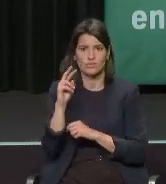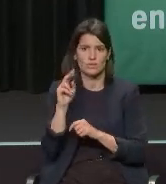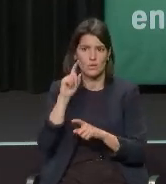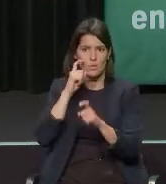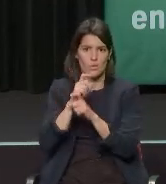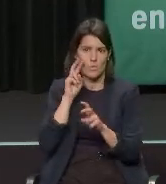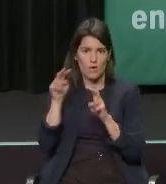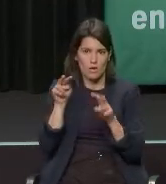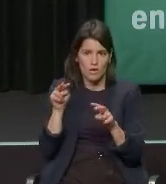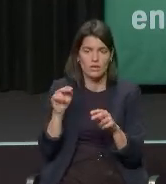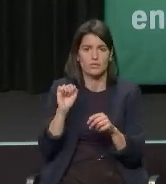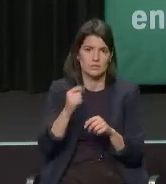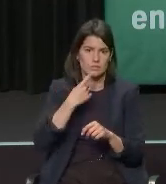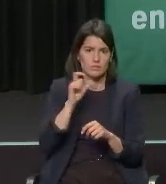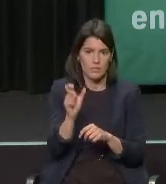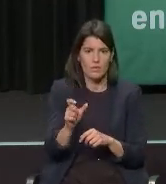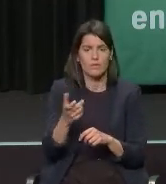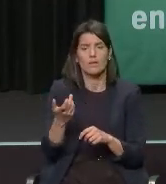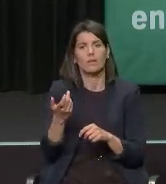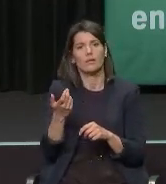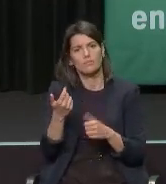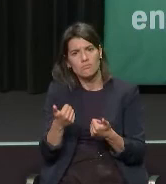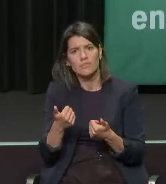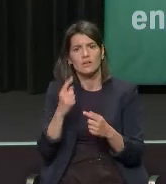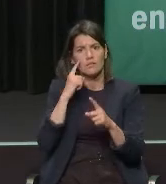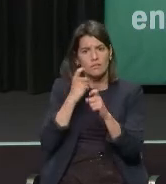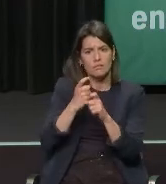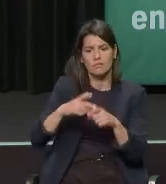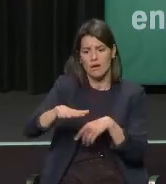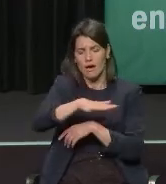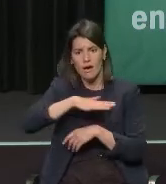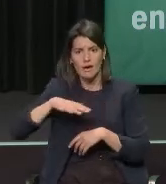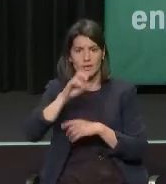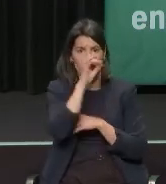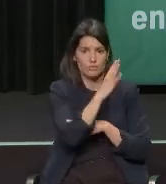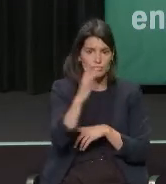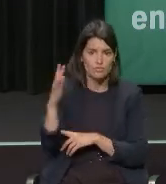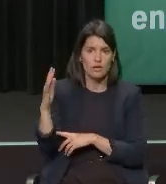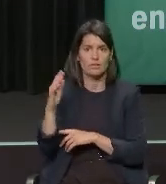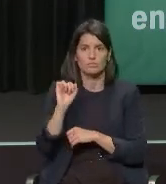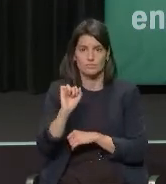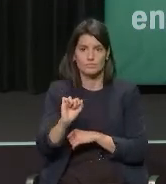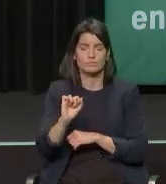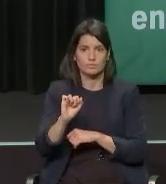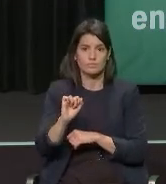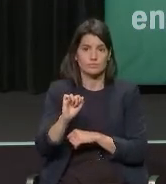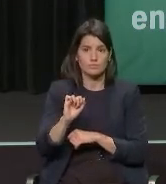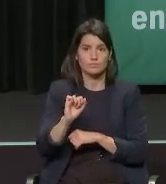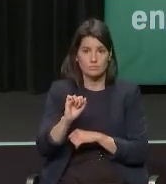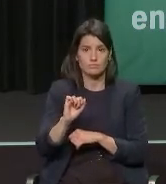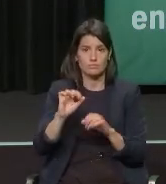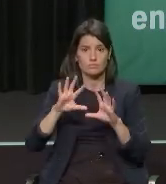na monitorização das dinâmicas de área florestal em todo